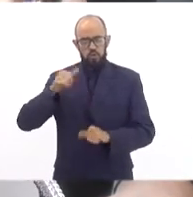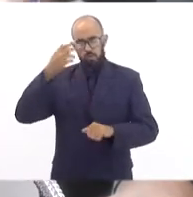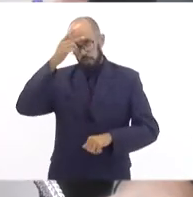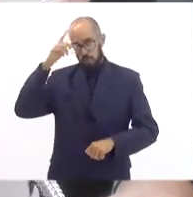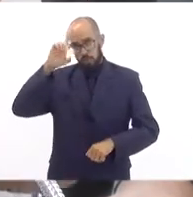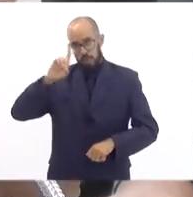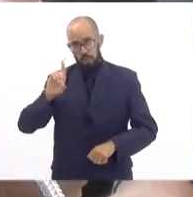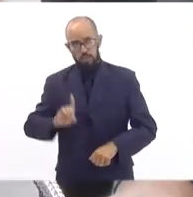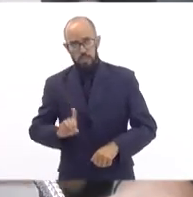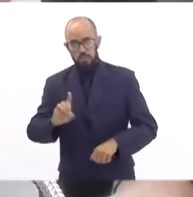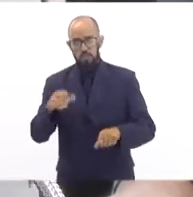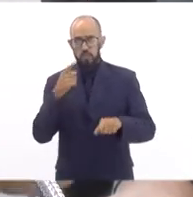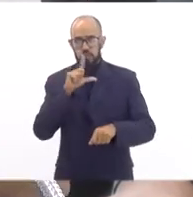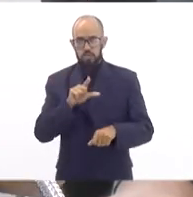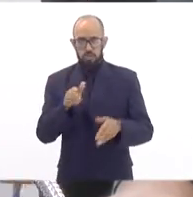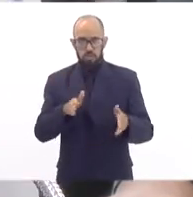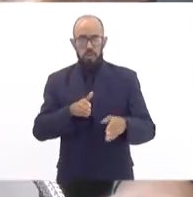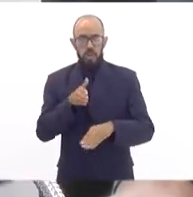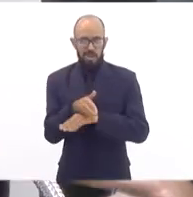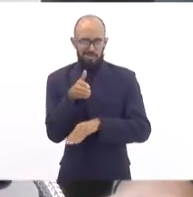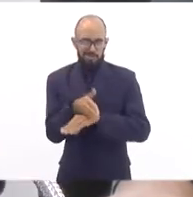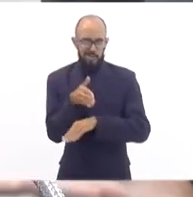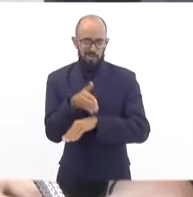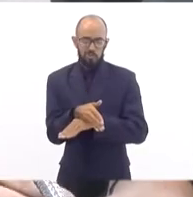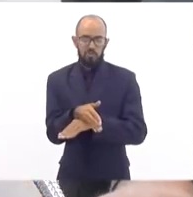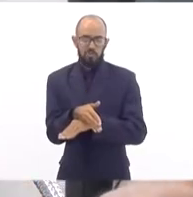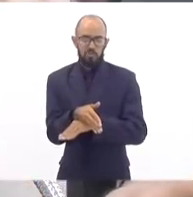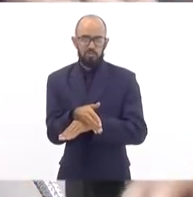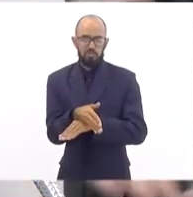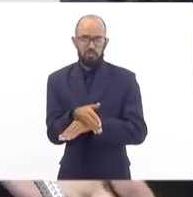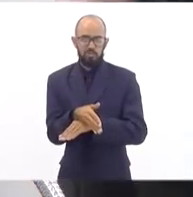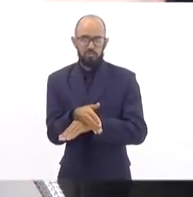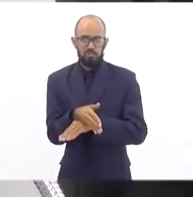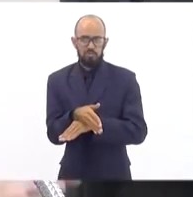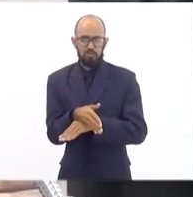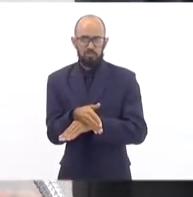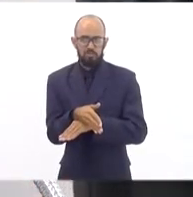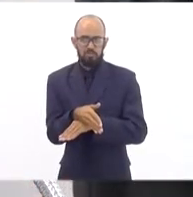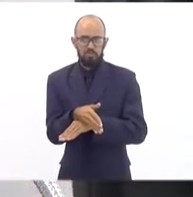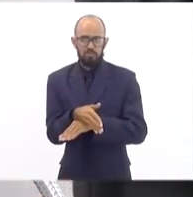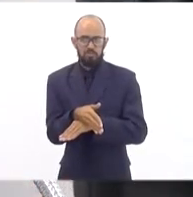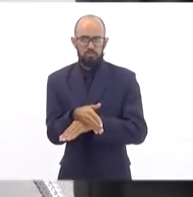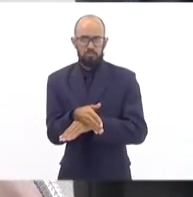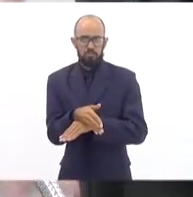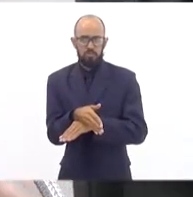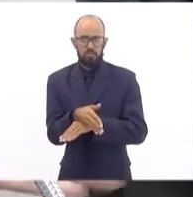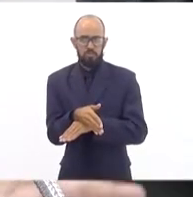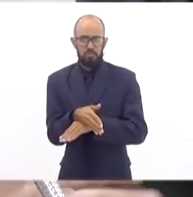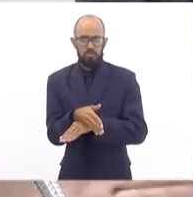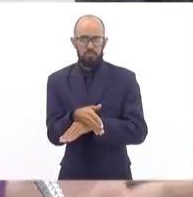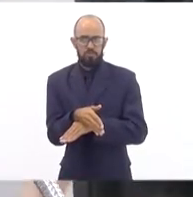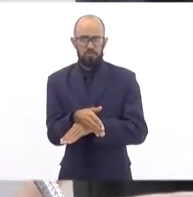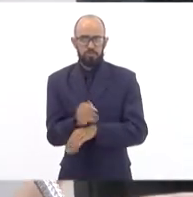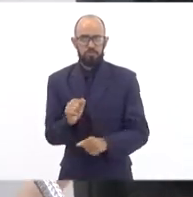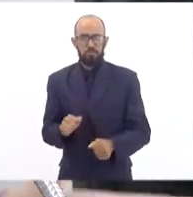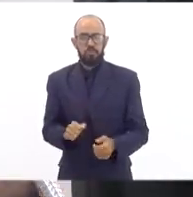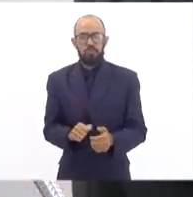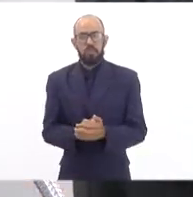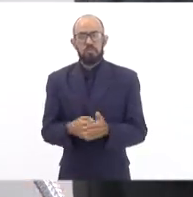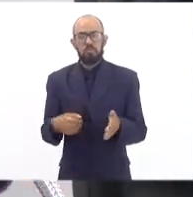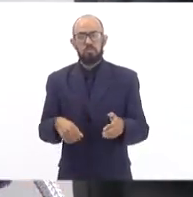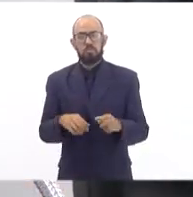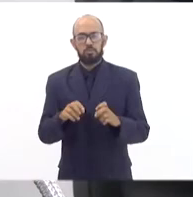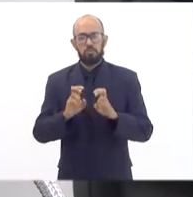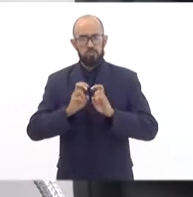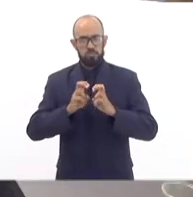deficientes poderem ter acessibilidade, de poder adentrar dentro de uma composição, dentro de uma estação de trem. Então,